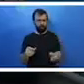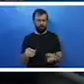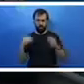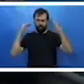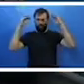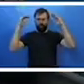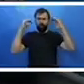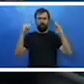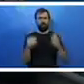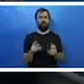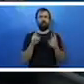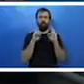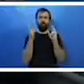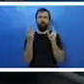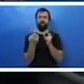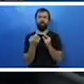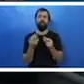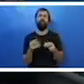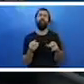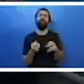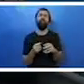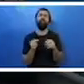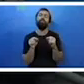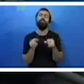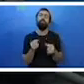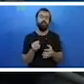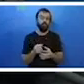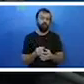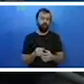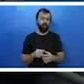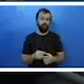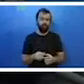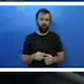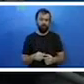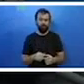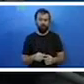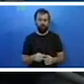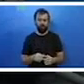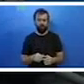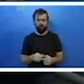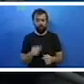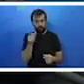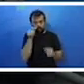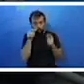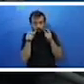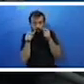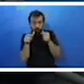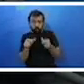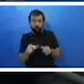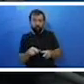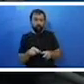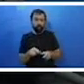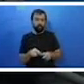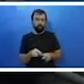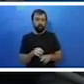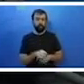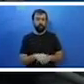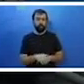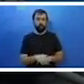dessa reunião. Uai, o que o ouvidor-mor está fazendo aqui? Estava de olho também, ele é da equipe do